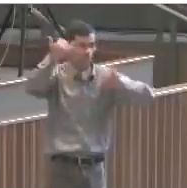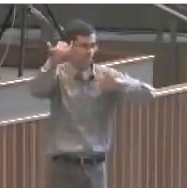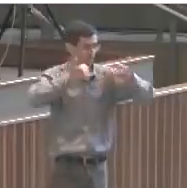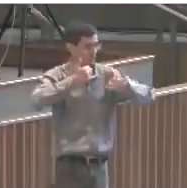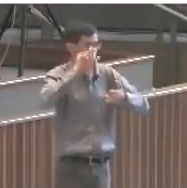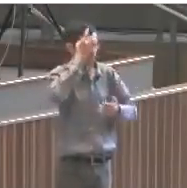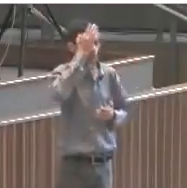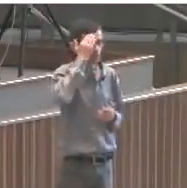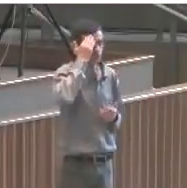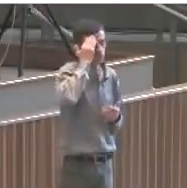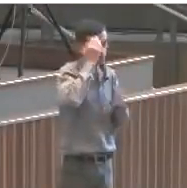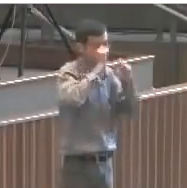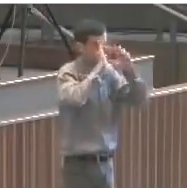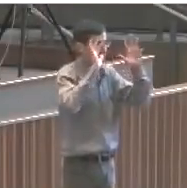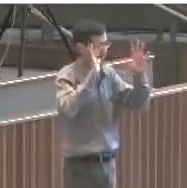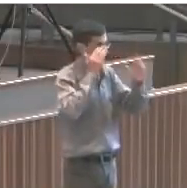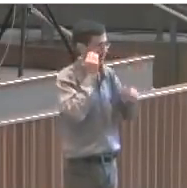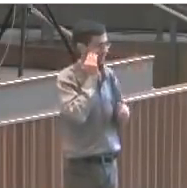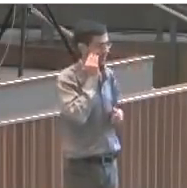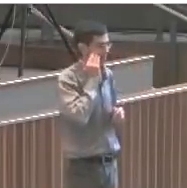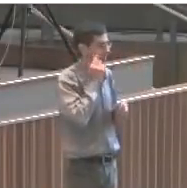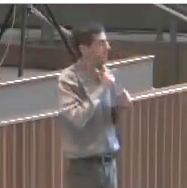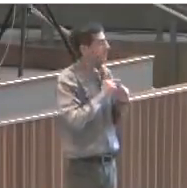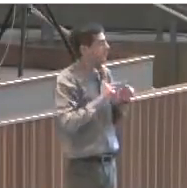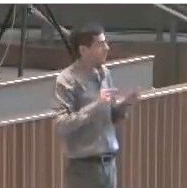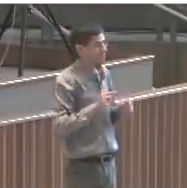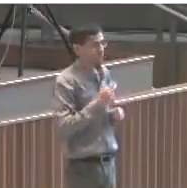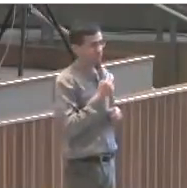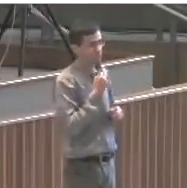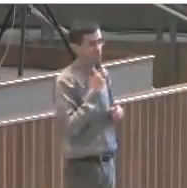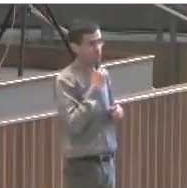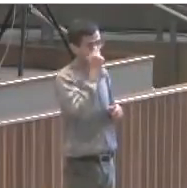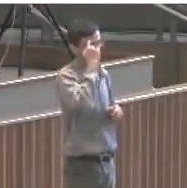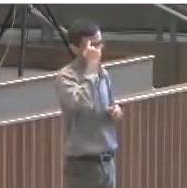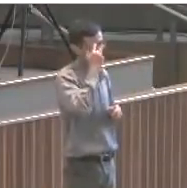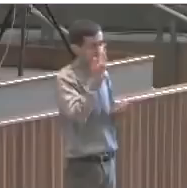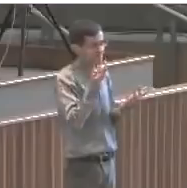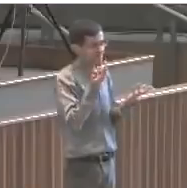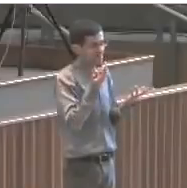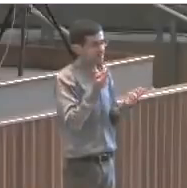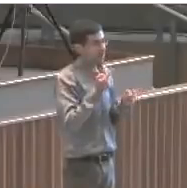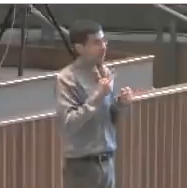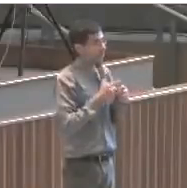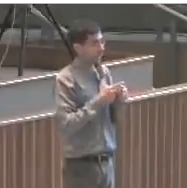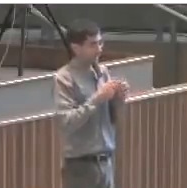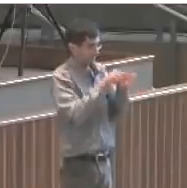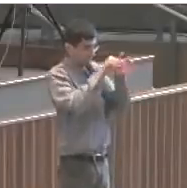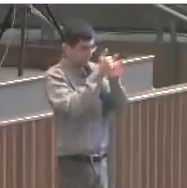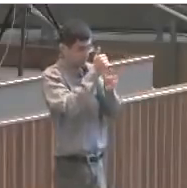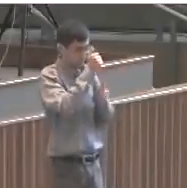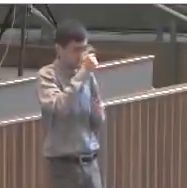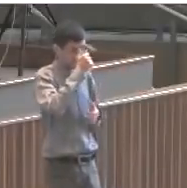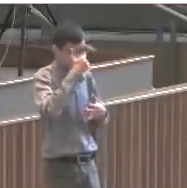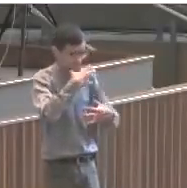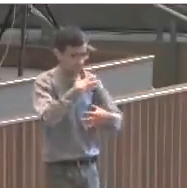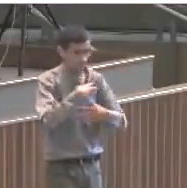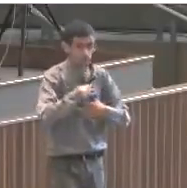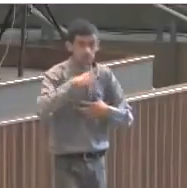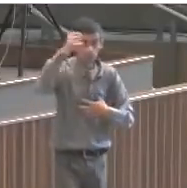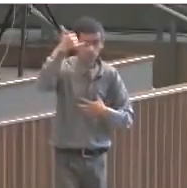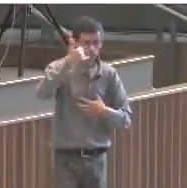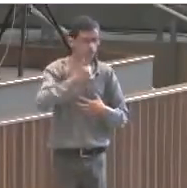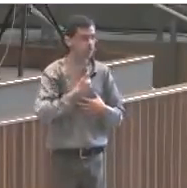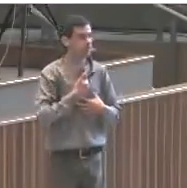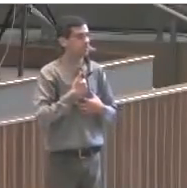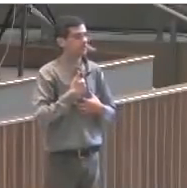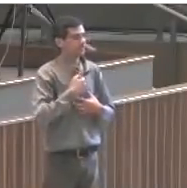não siga por esse caminho eu quero dizer pra você que é a primeira vez que ouvi a voz de deus eu tinha